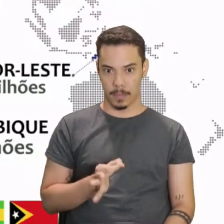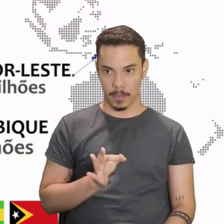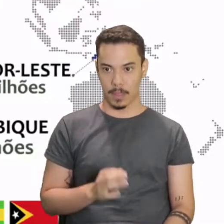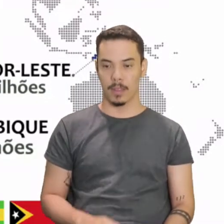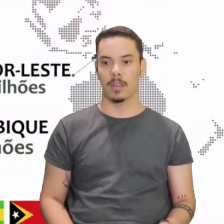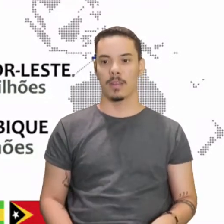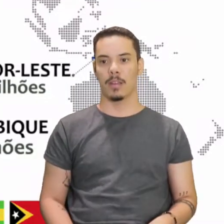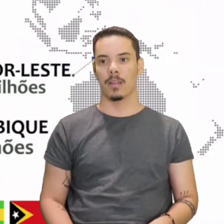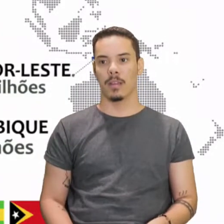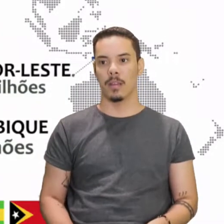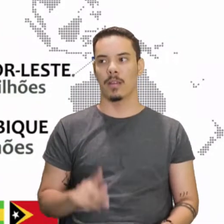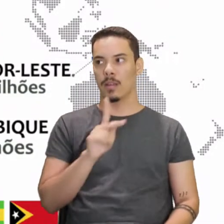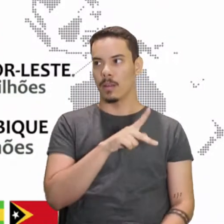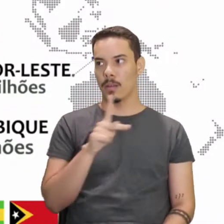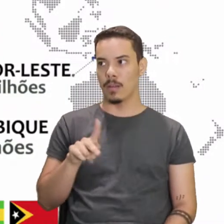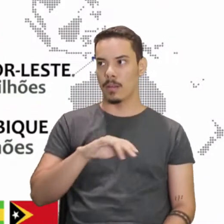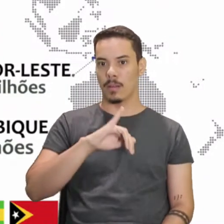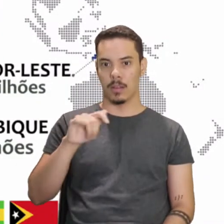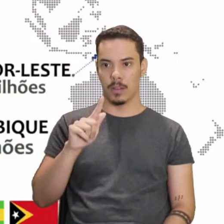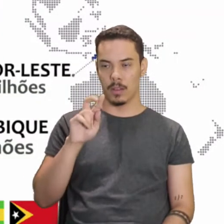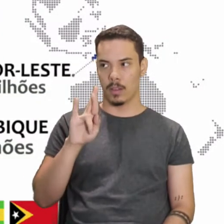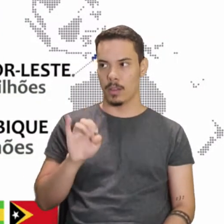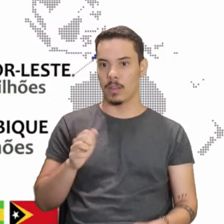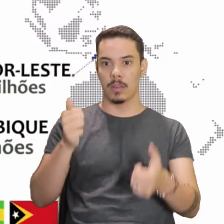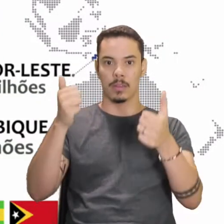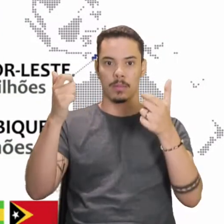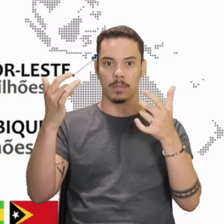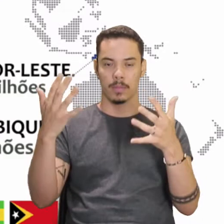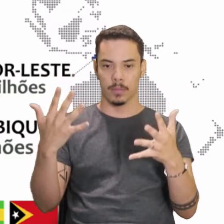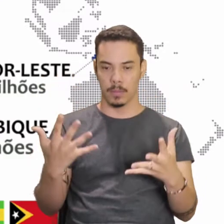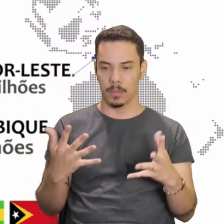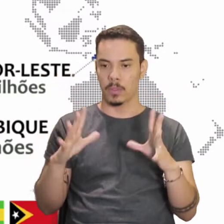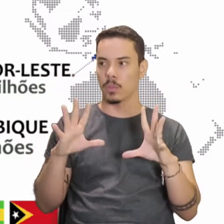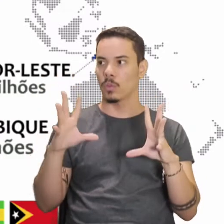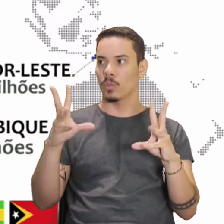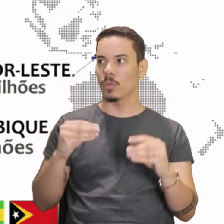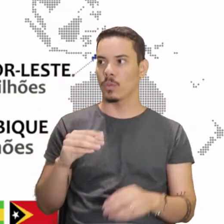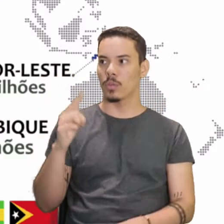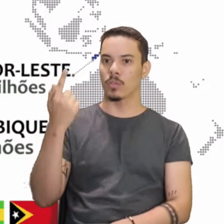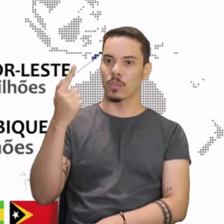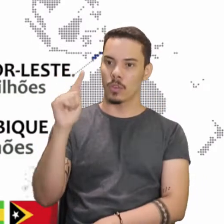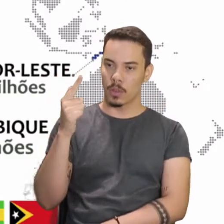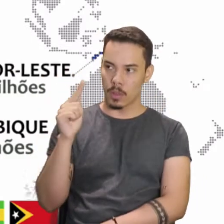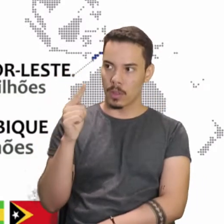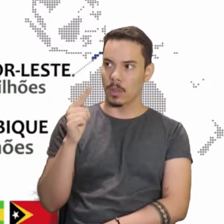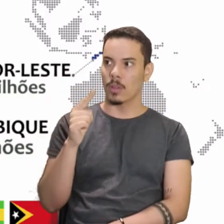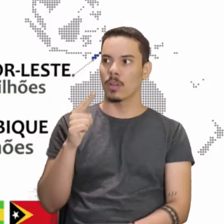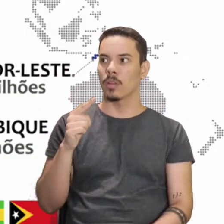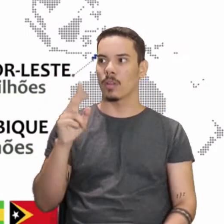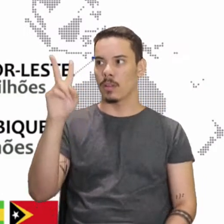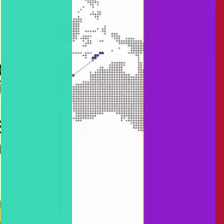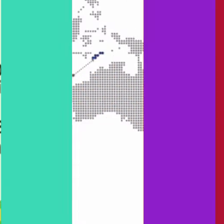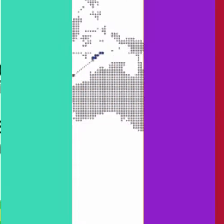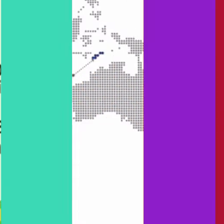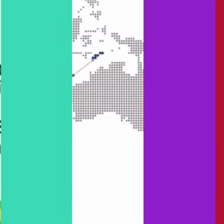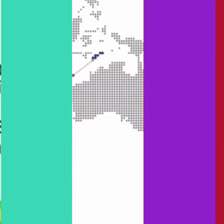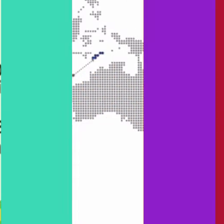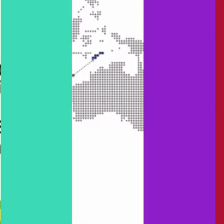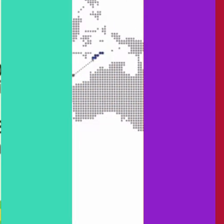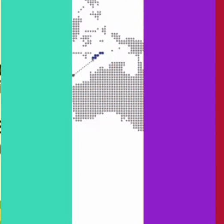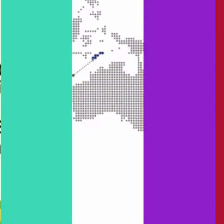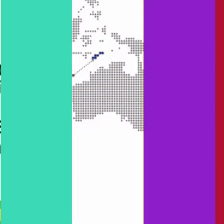aí o professor Jorge nos situou em relação à situação geográfica, histórica, né?